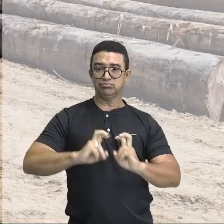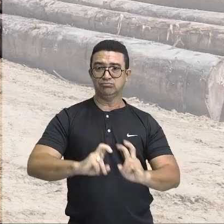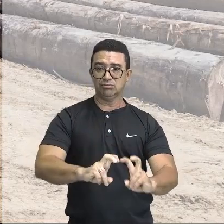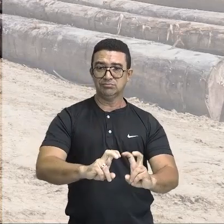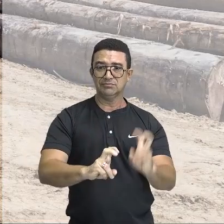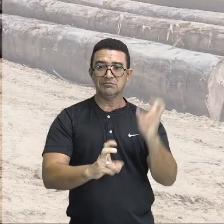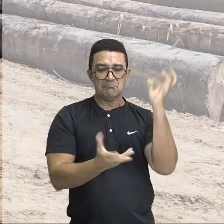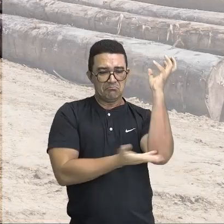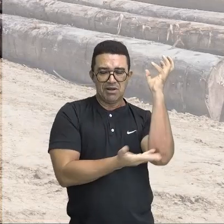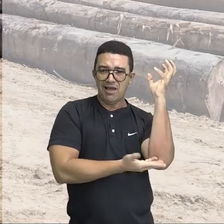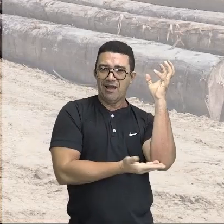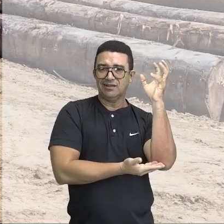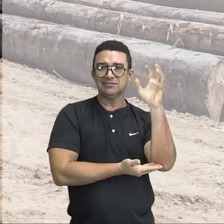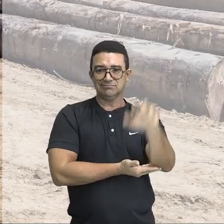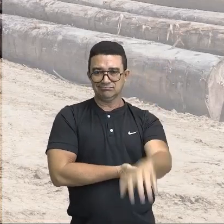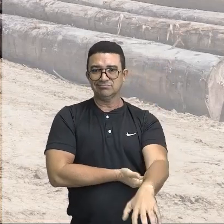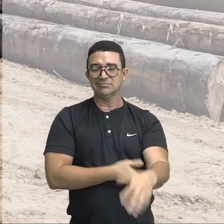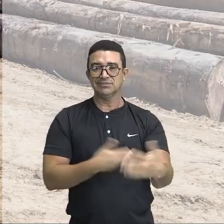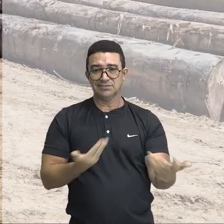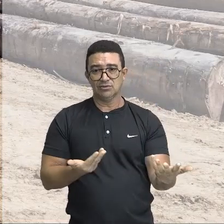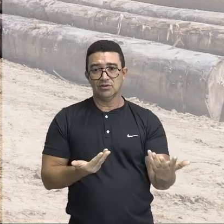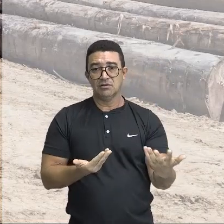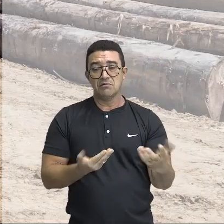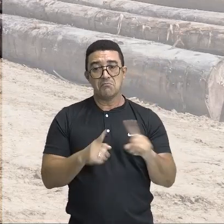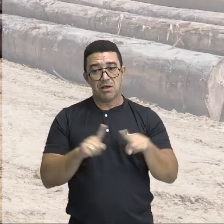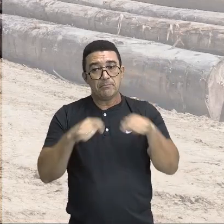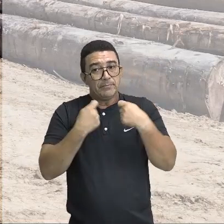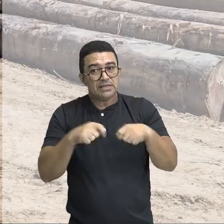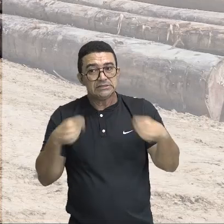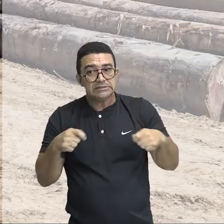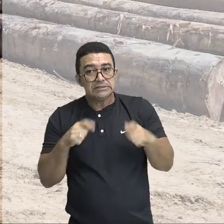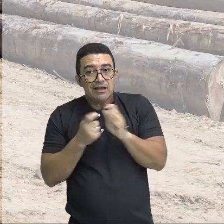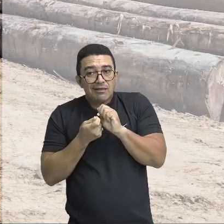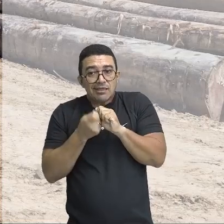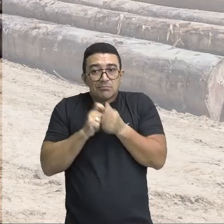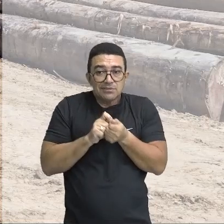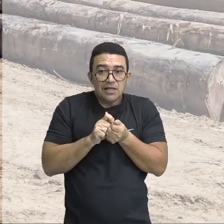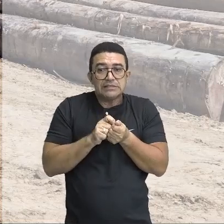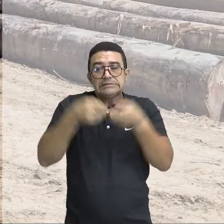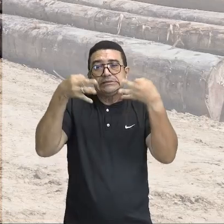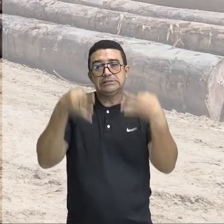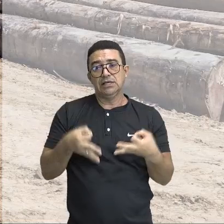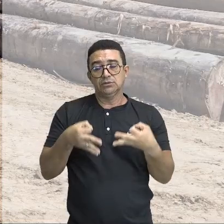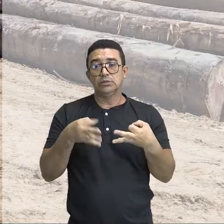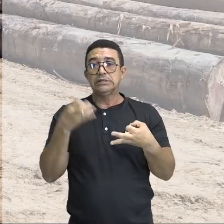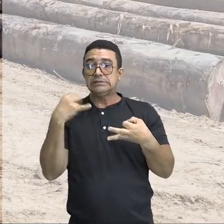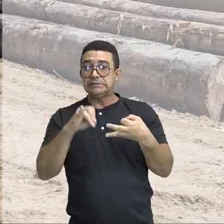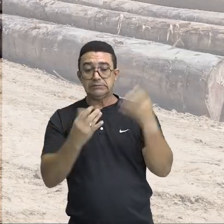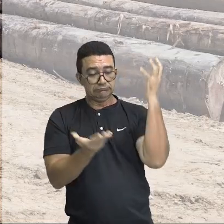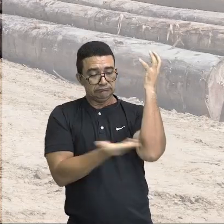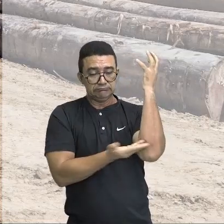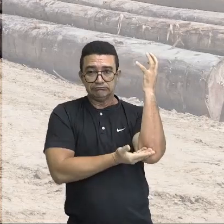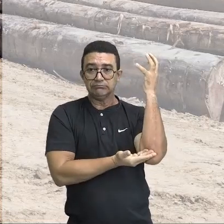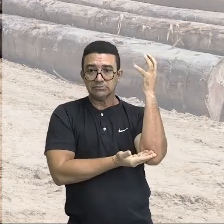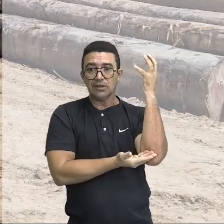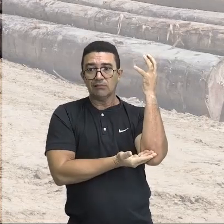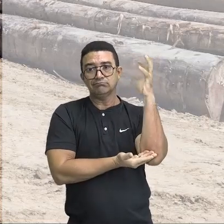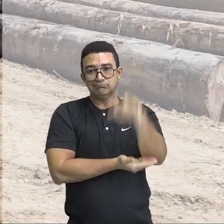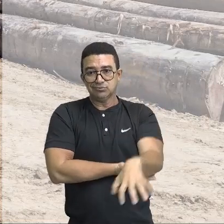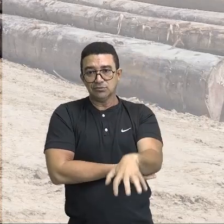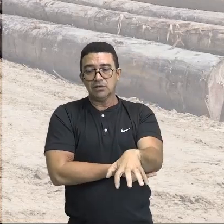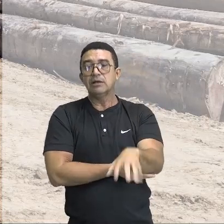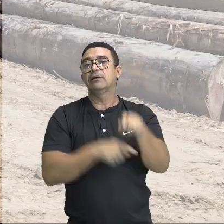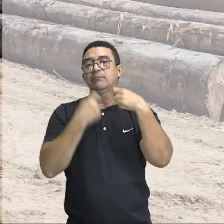vegetal, mas que seja feito de forma adequada, né? Se está retirando, vamos ter que replantar.